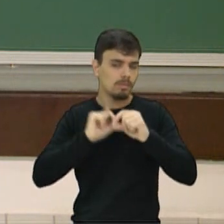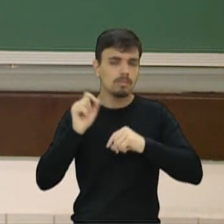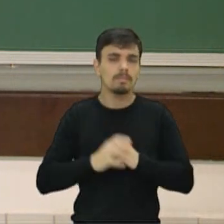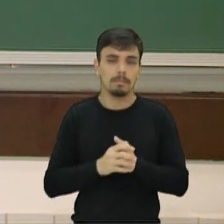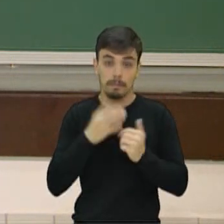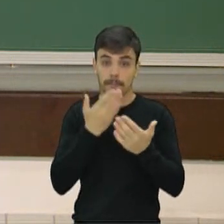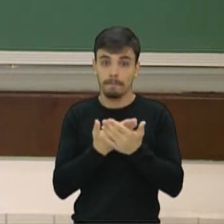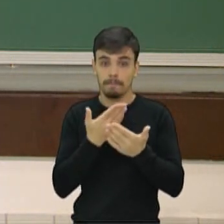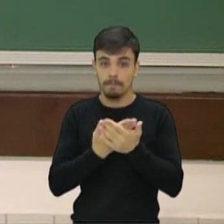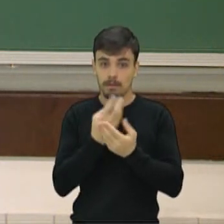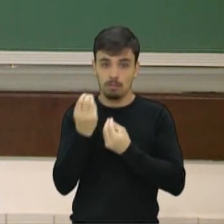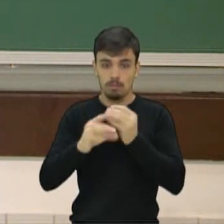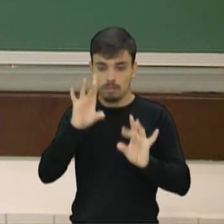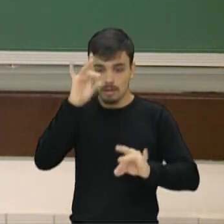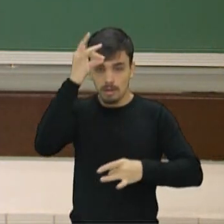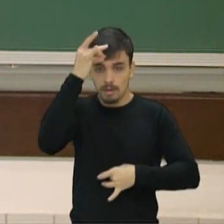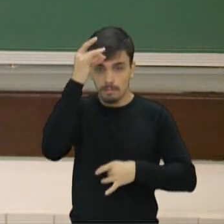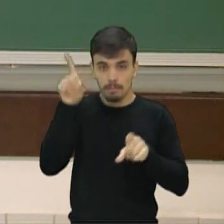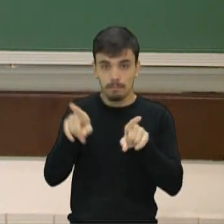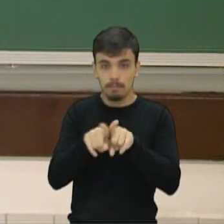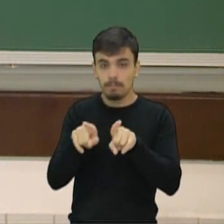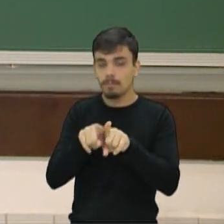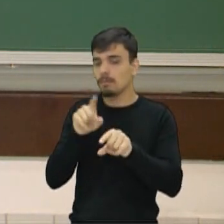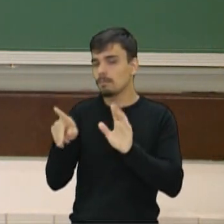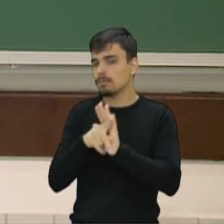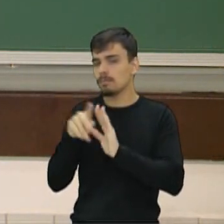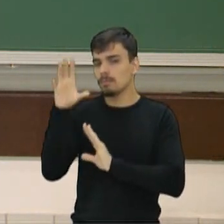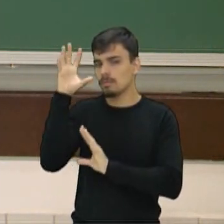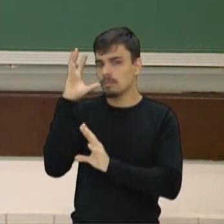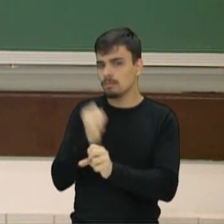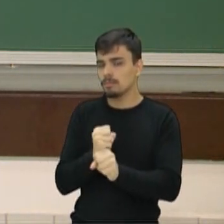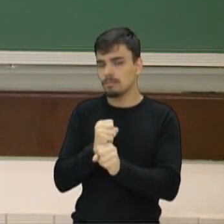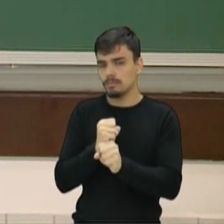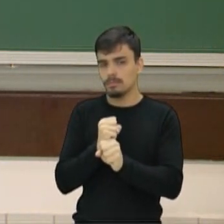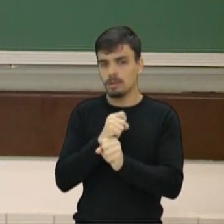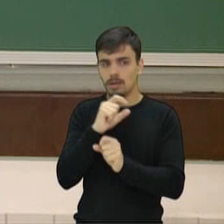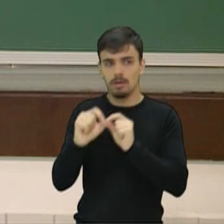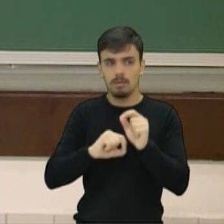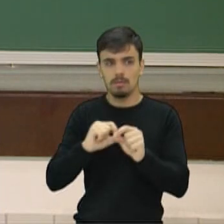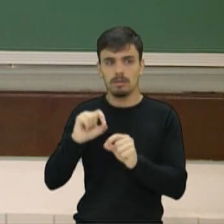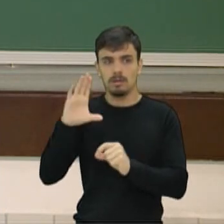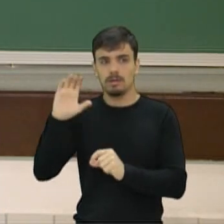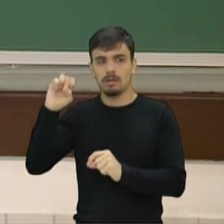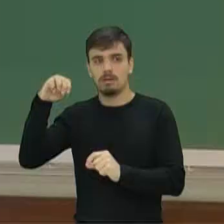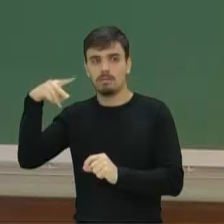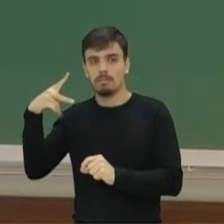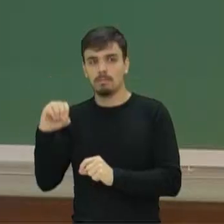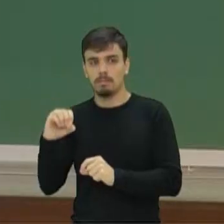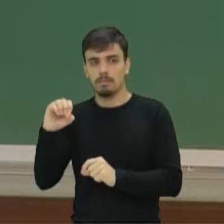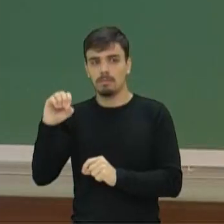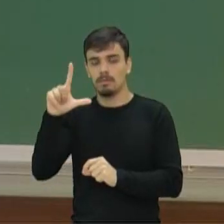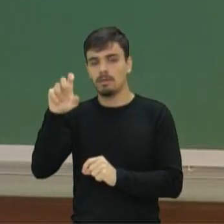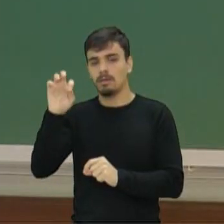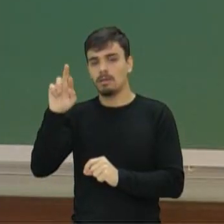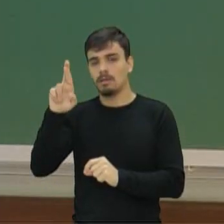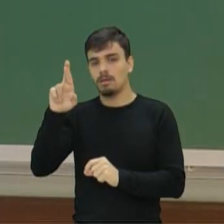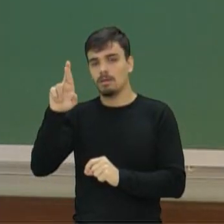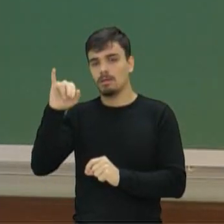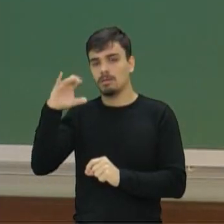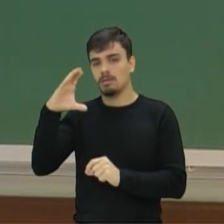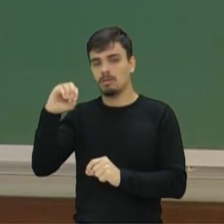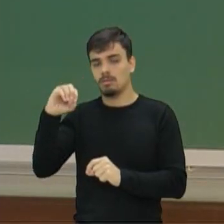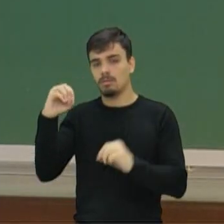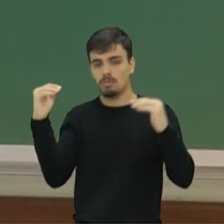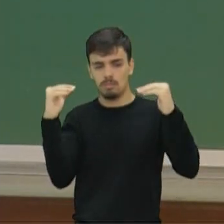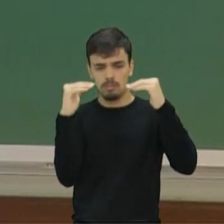a alma dessa revisão, que é o campo elétrico uniforme, o famoso CEL. Pessoal, o campo elétrico